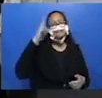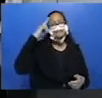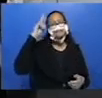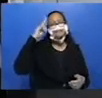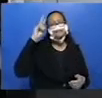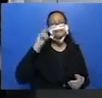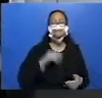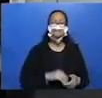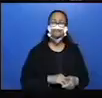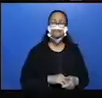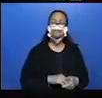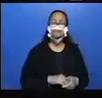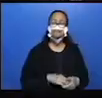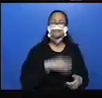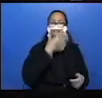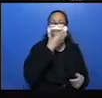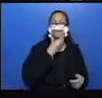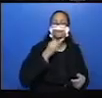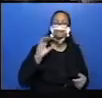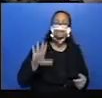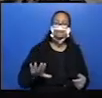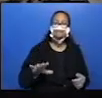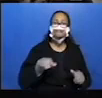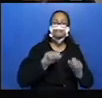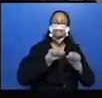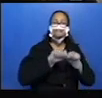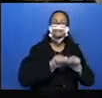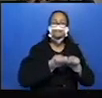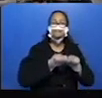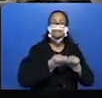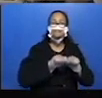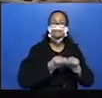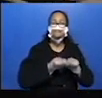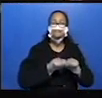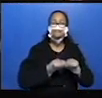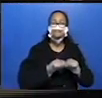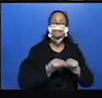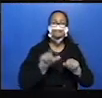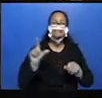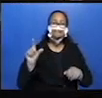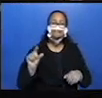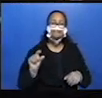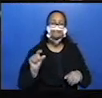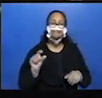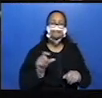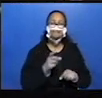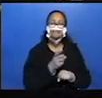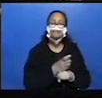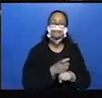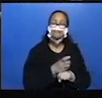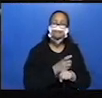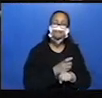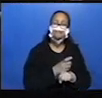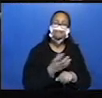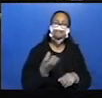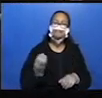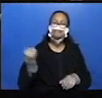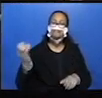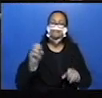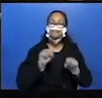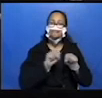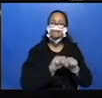olha lá. Garoto é substantivo, pequeno é adjetivo, viagem